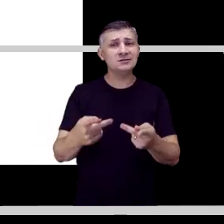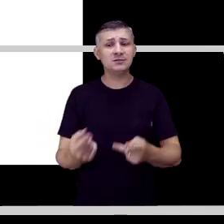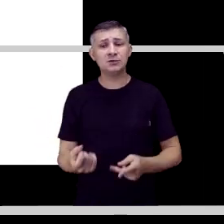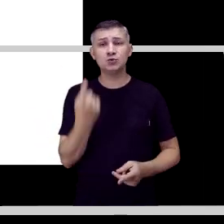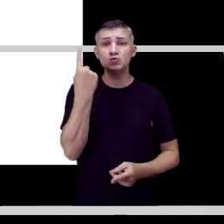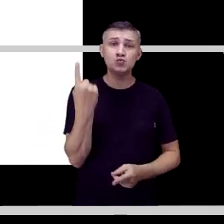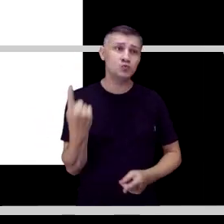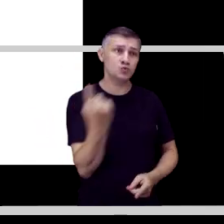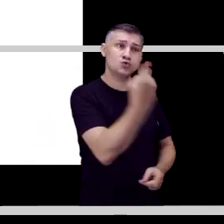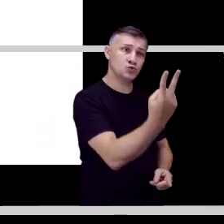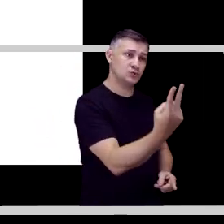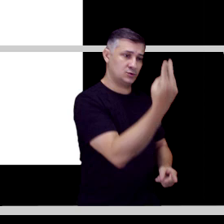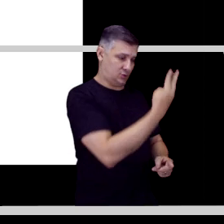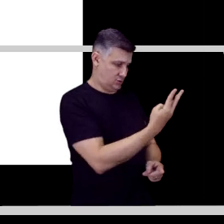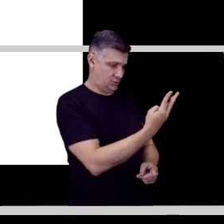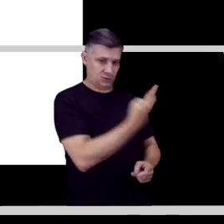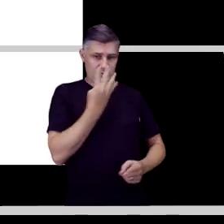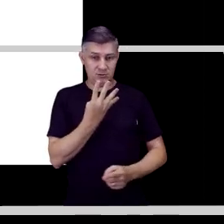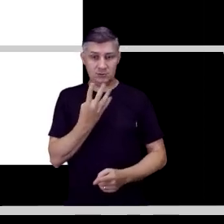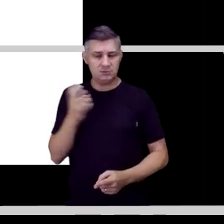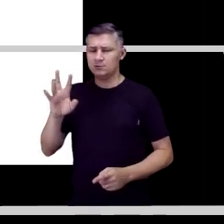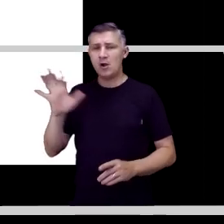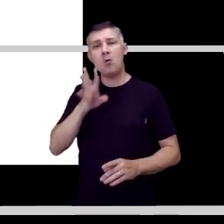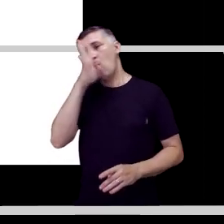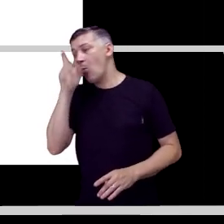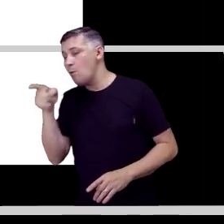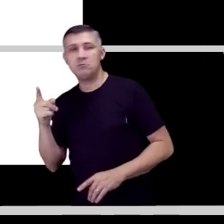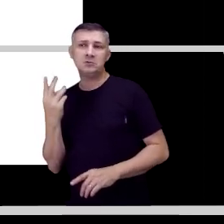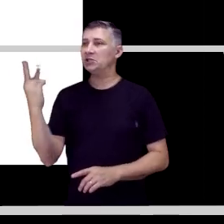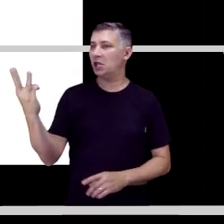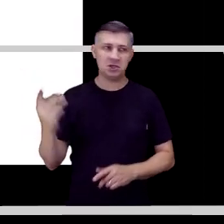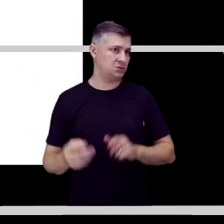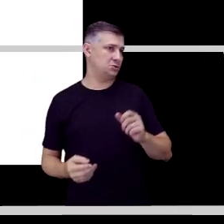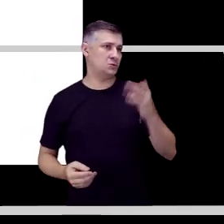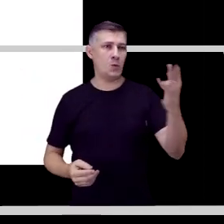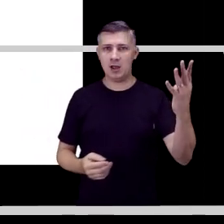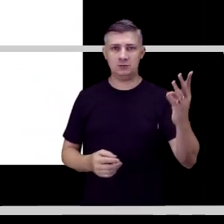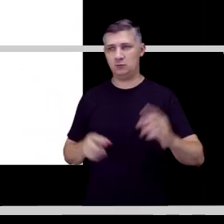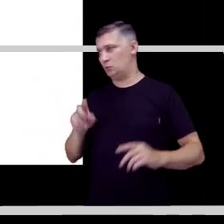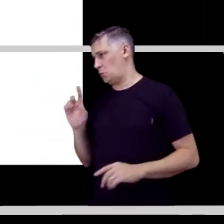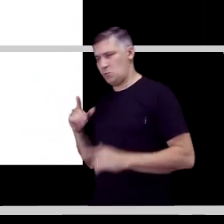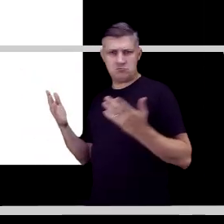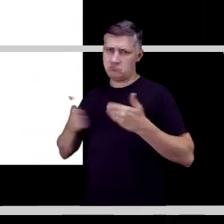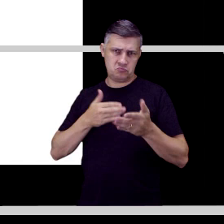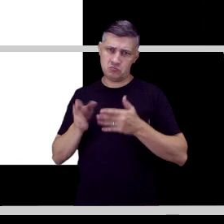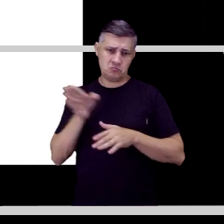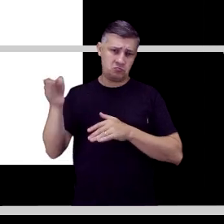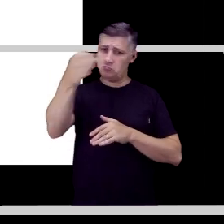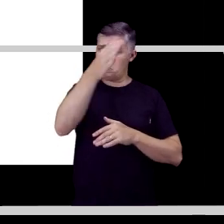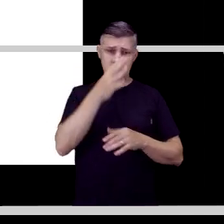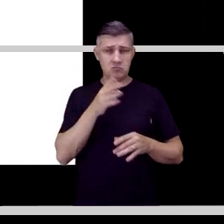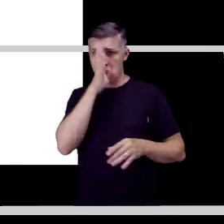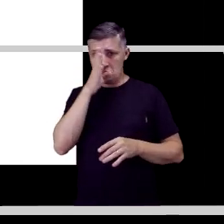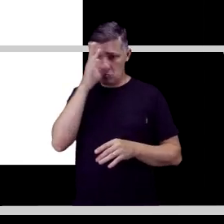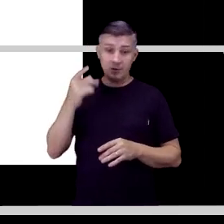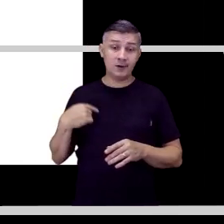visitação da 1 para 2, para 3 e para 4, é uma visitação que deve ser aleatória, e para isso a gente cria então esse hall